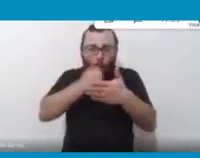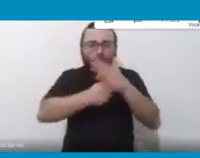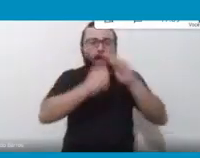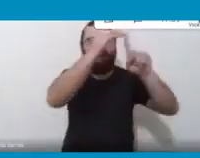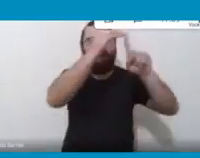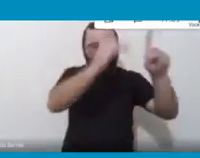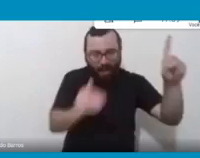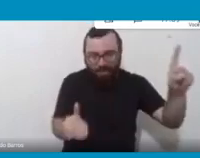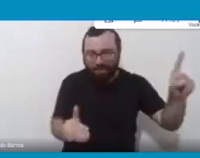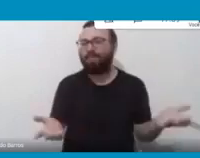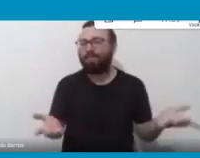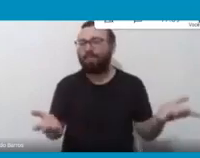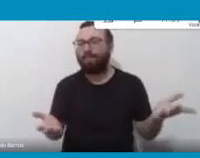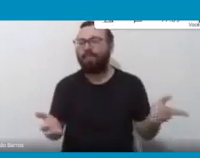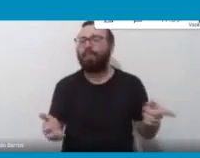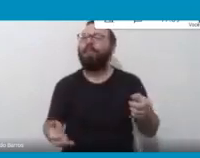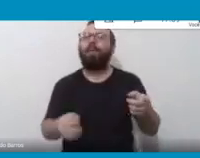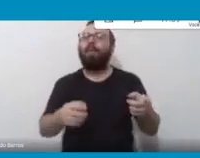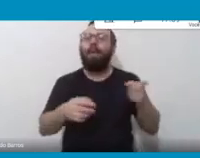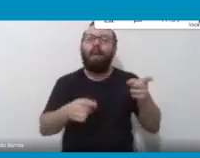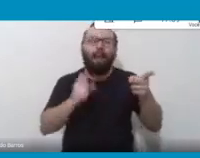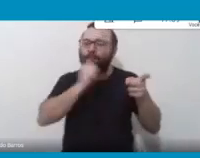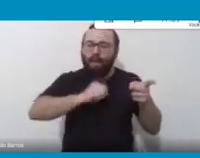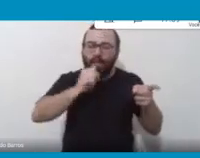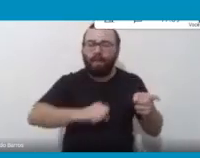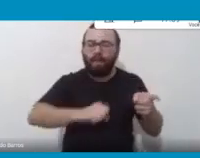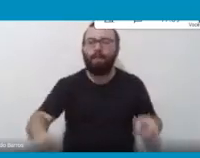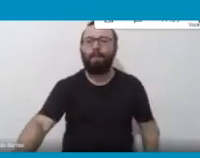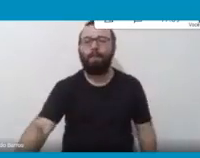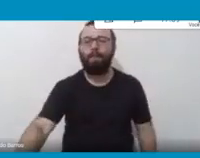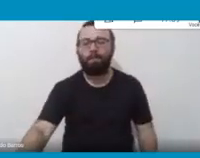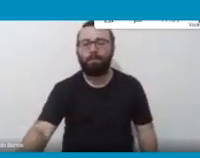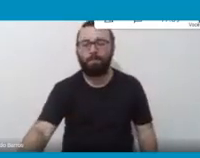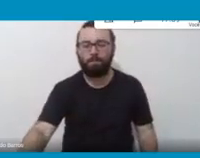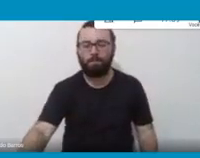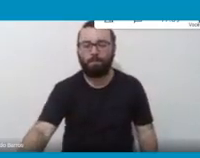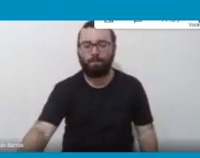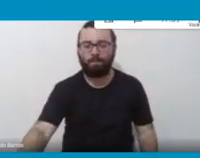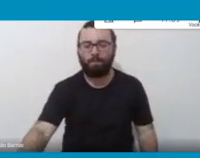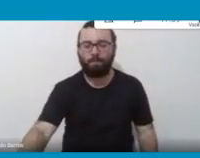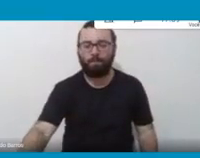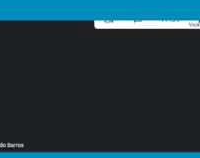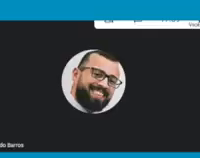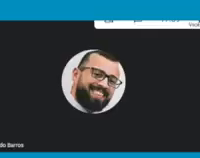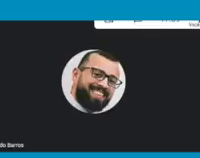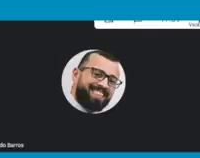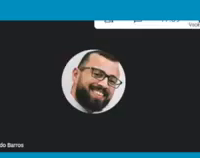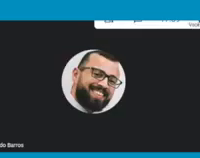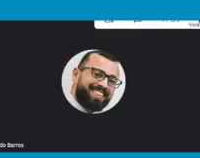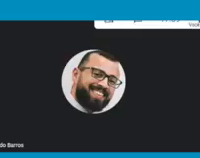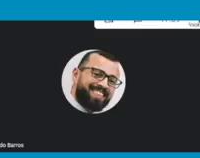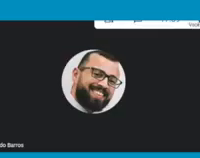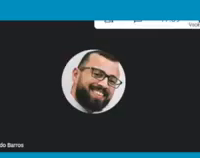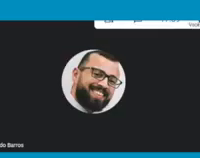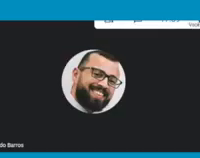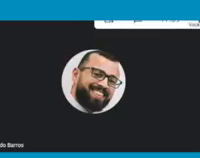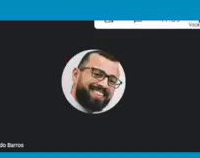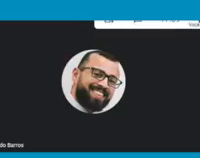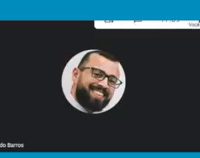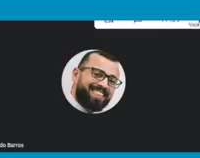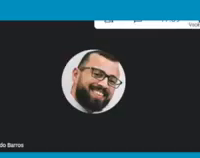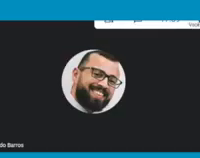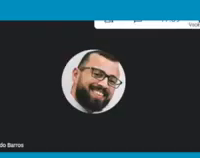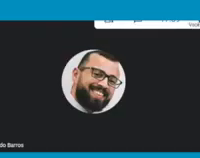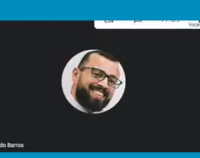Então, é aquela velha história que também foi um discurso da esquerda branca, dizendo que a